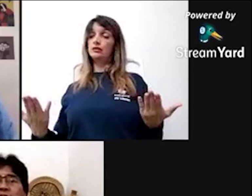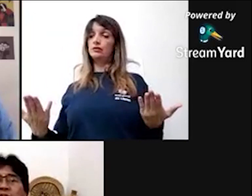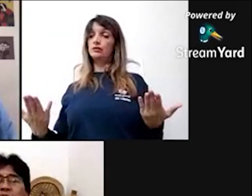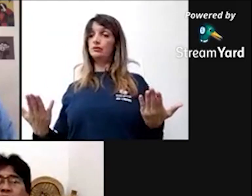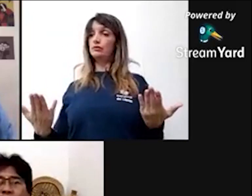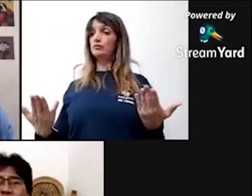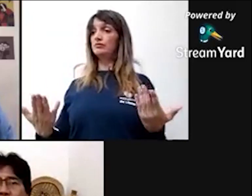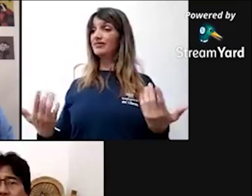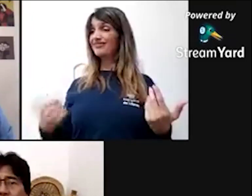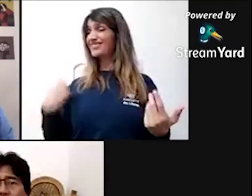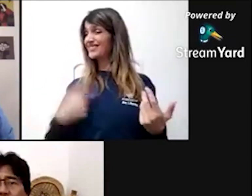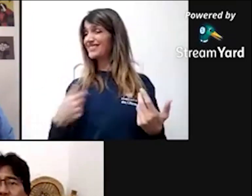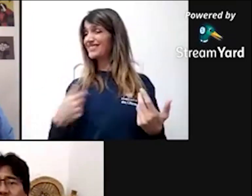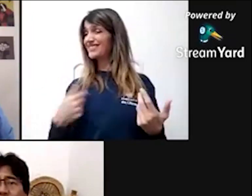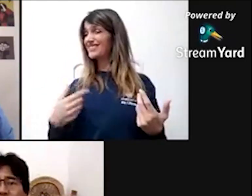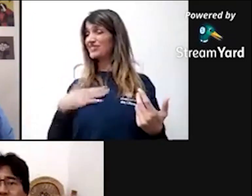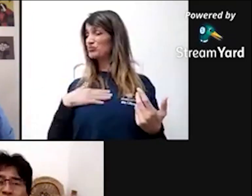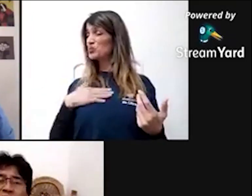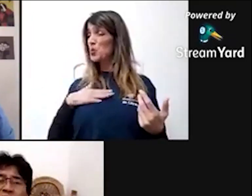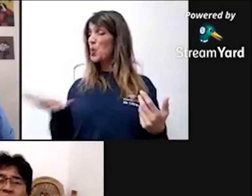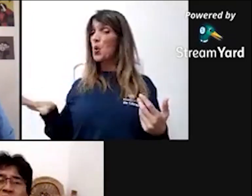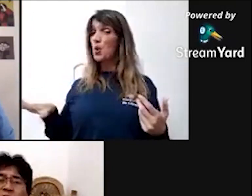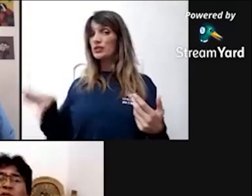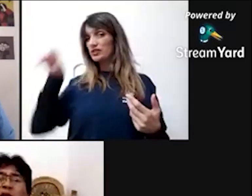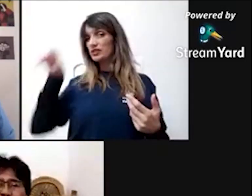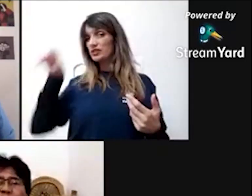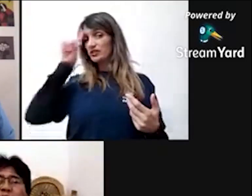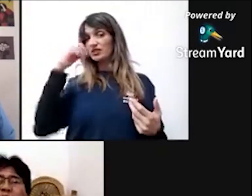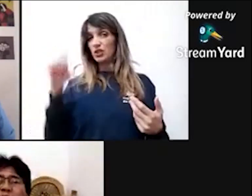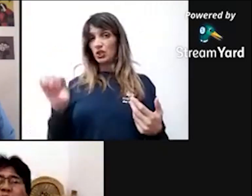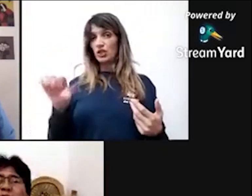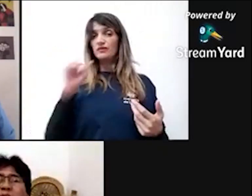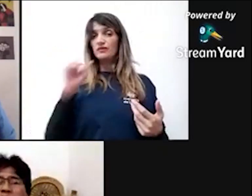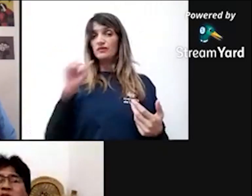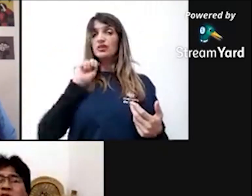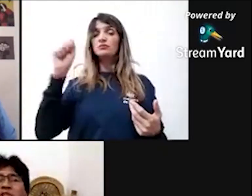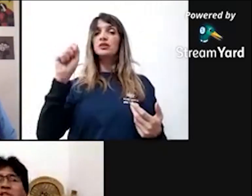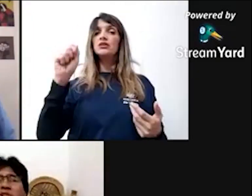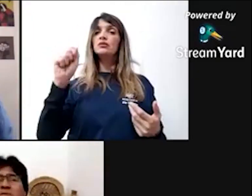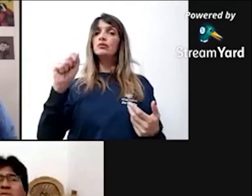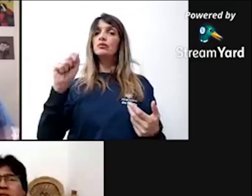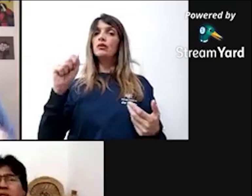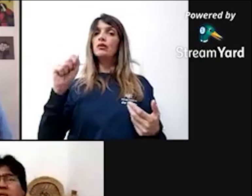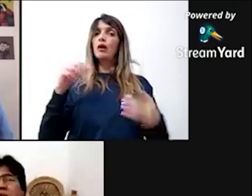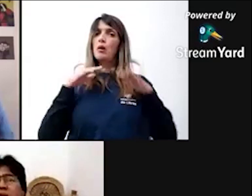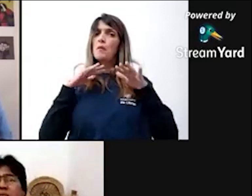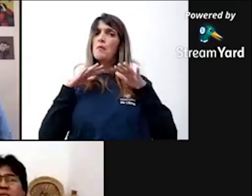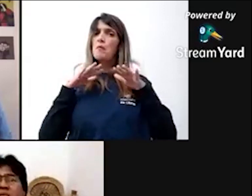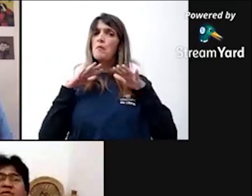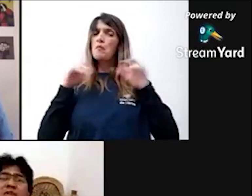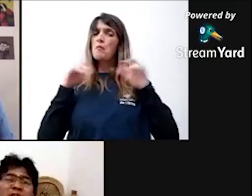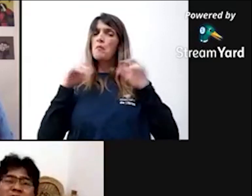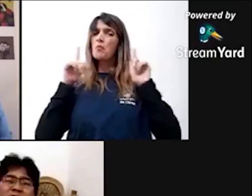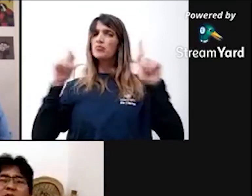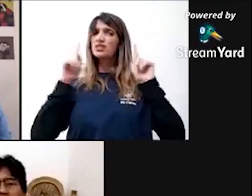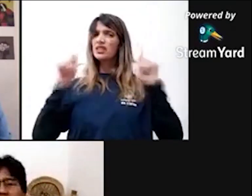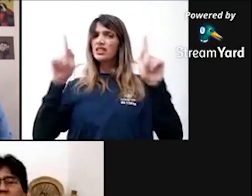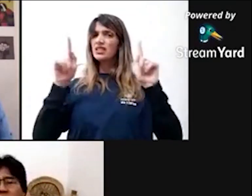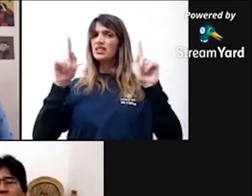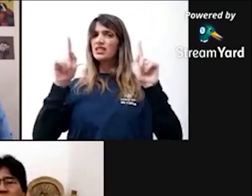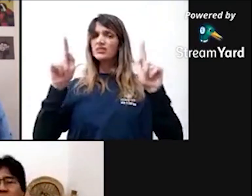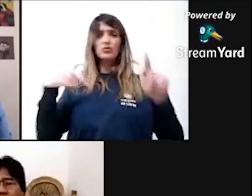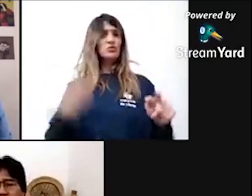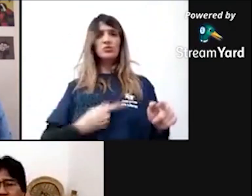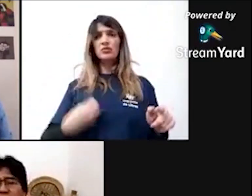dia, do dia 19 de abril, exatamente como um protesto. Chega, gente, estamos aqui. Vamos fazer a festa